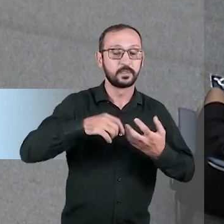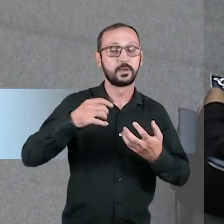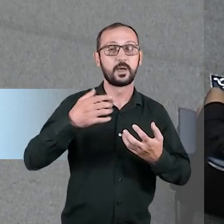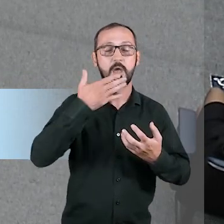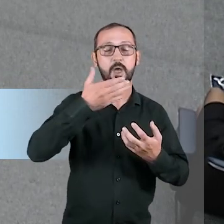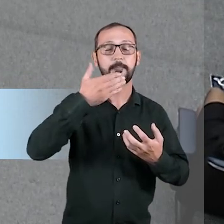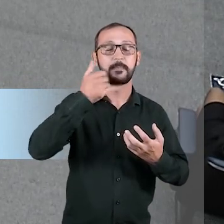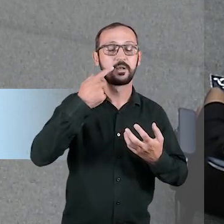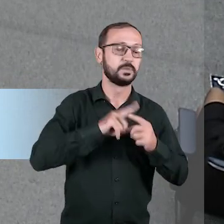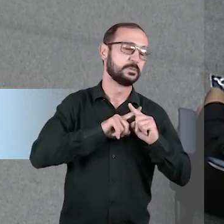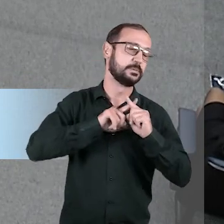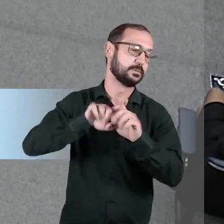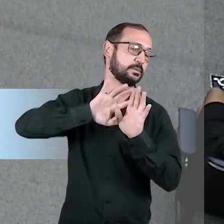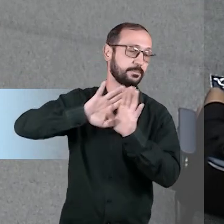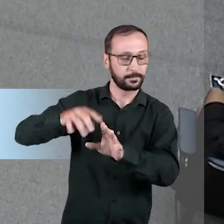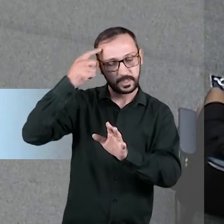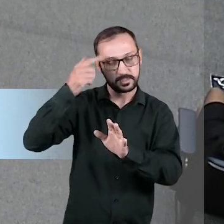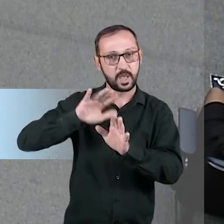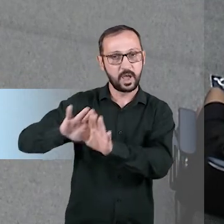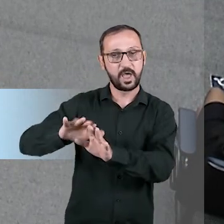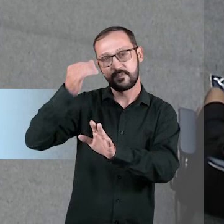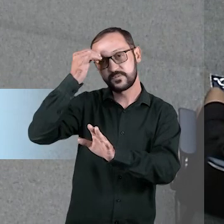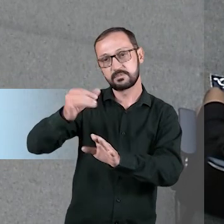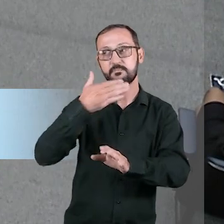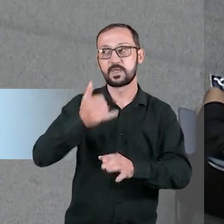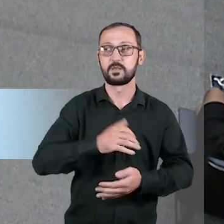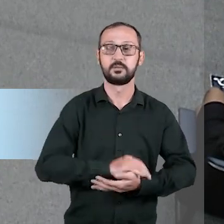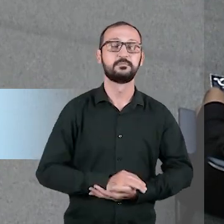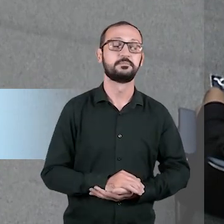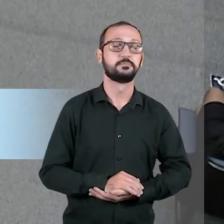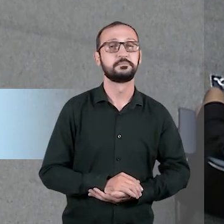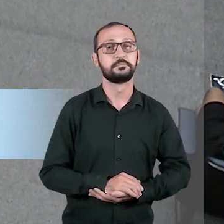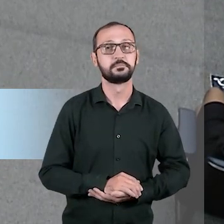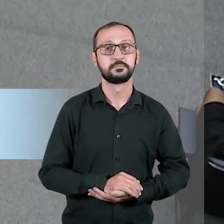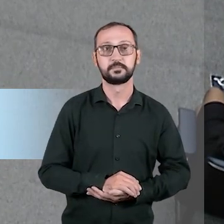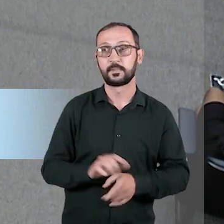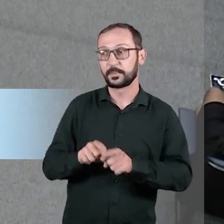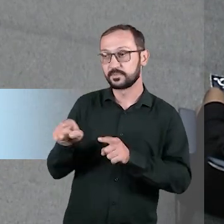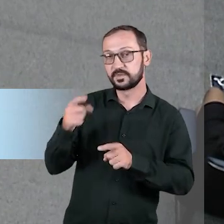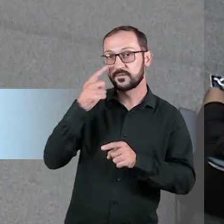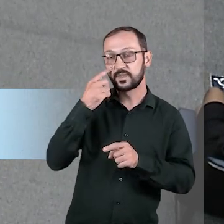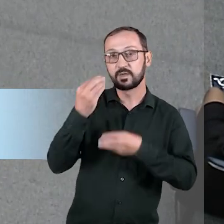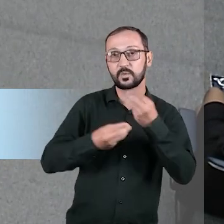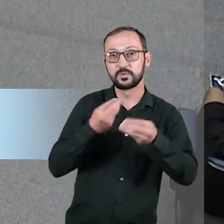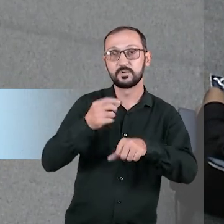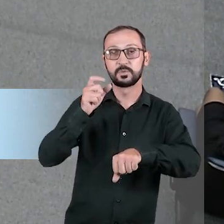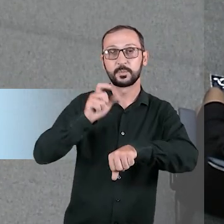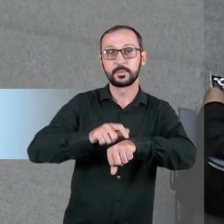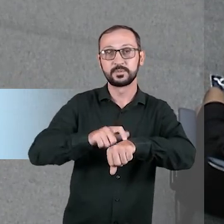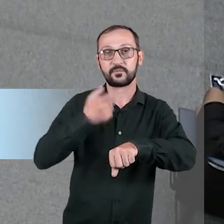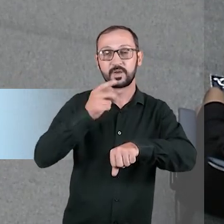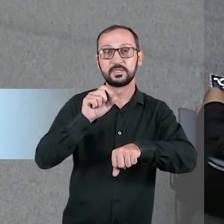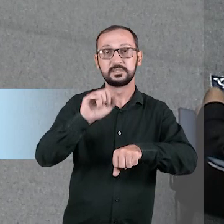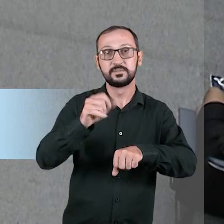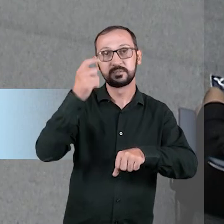eu achei o não pensar o jeito de fugir dele. Sim. Entendeu? Mas você percebe que quando